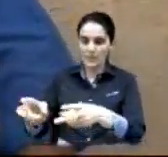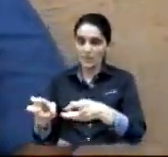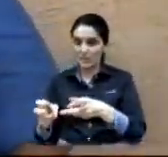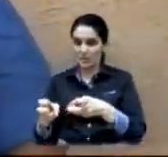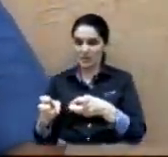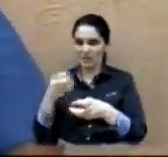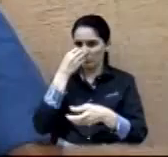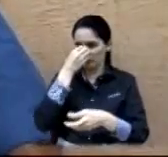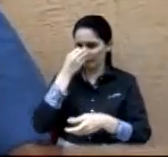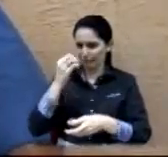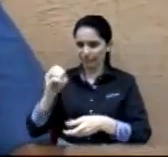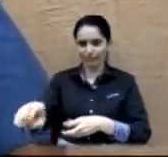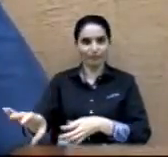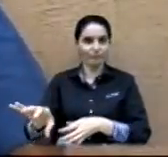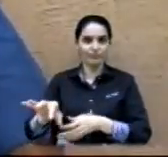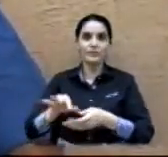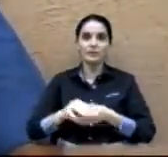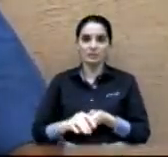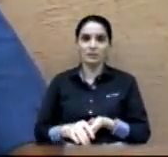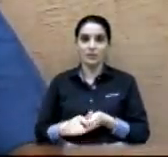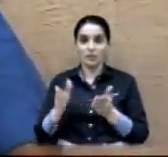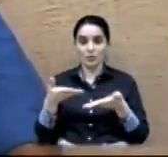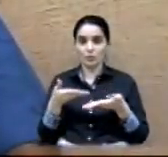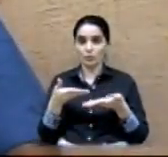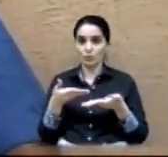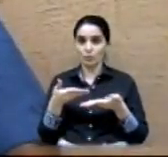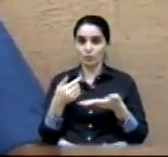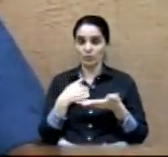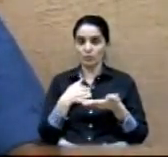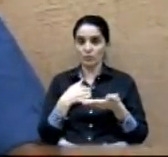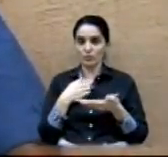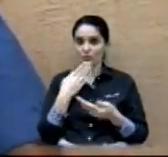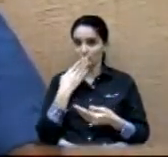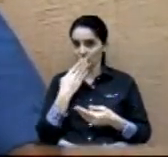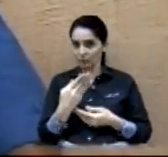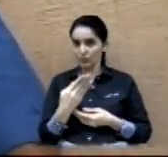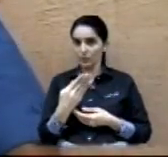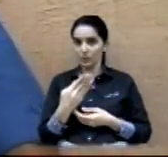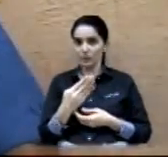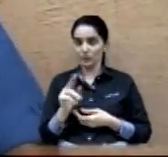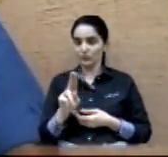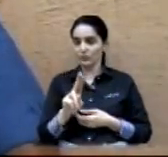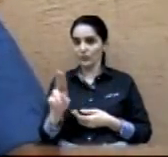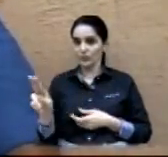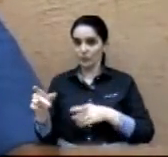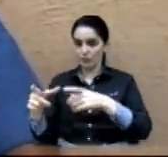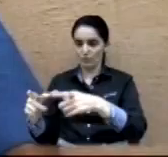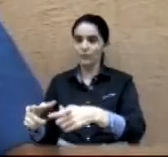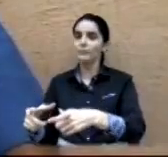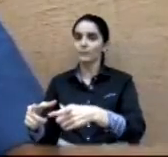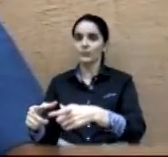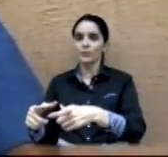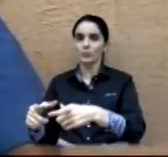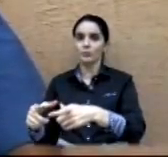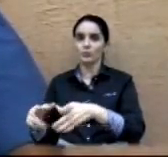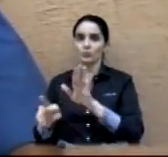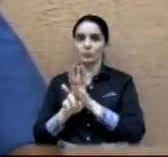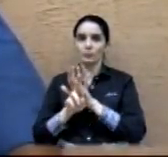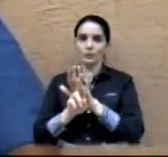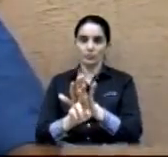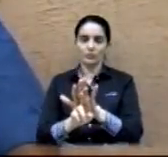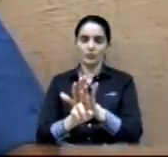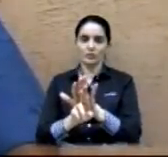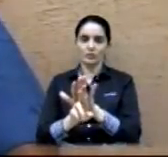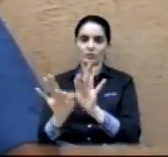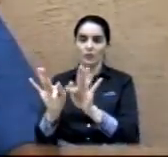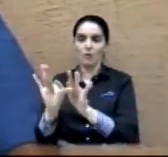Então é essa cobrança que a gente veio fazer hoje, em nome do assentamento, das famílias ali do assentamento Elizabeth